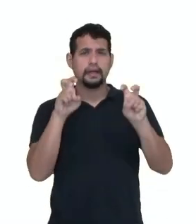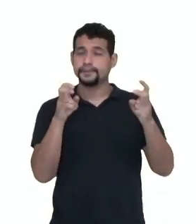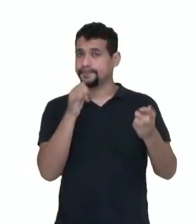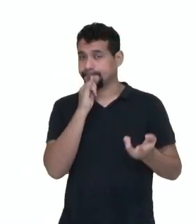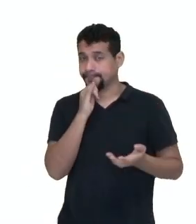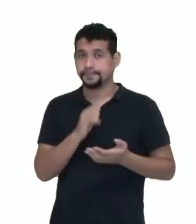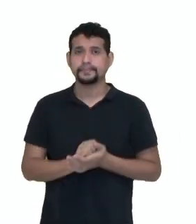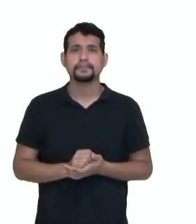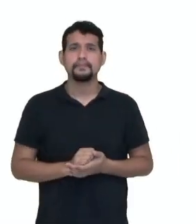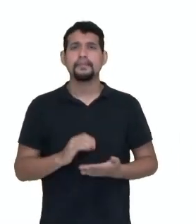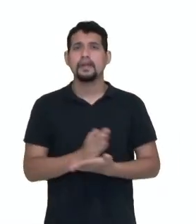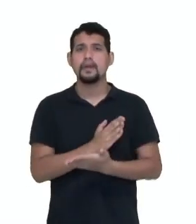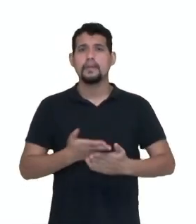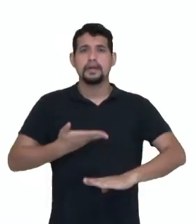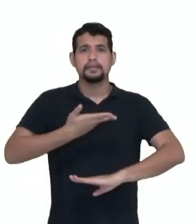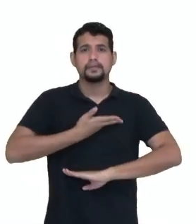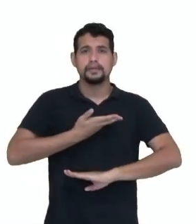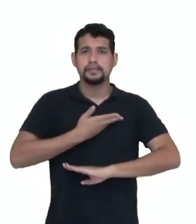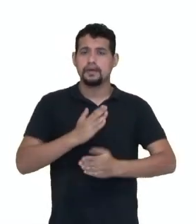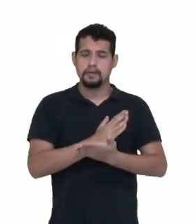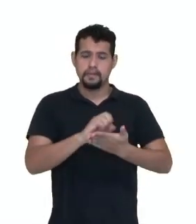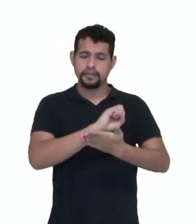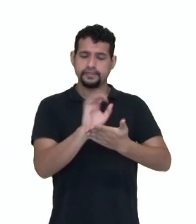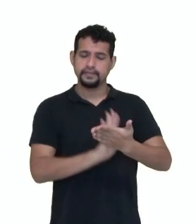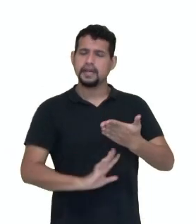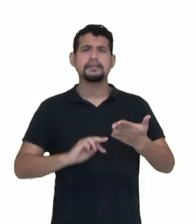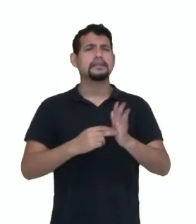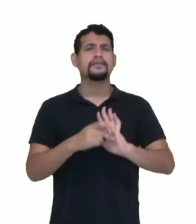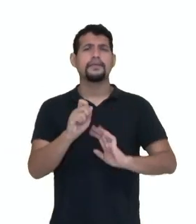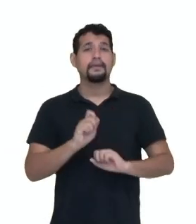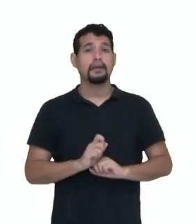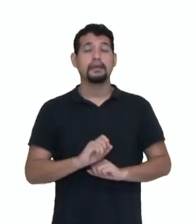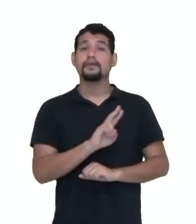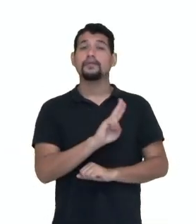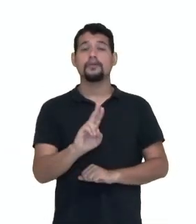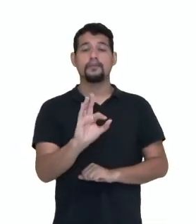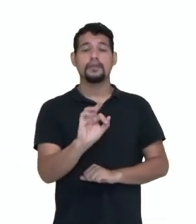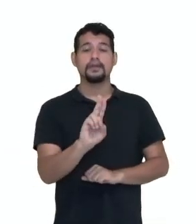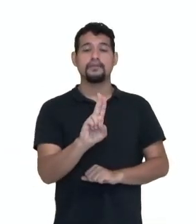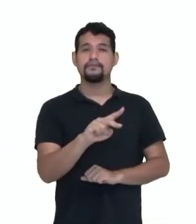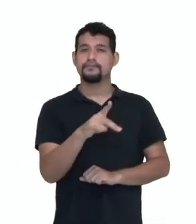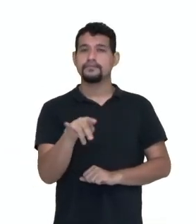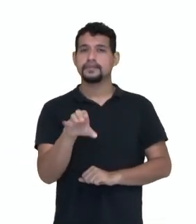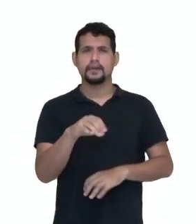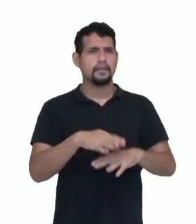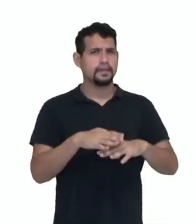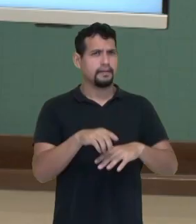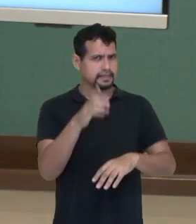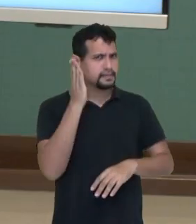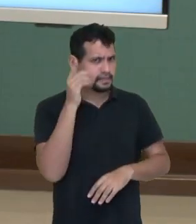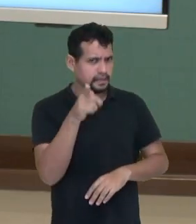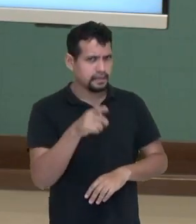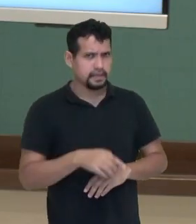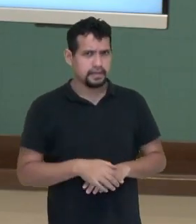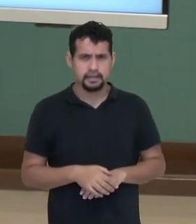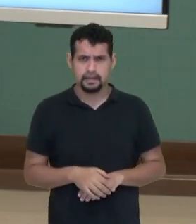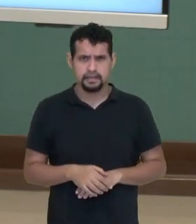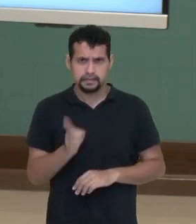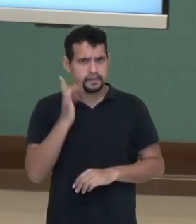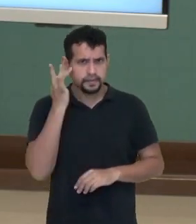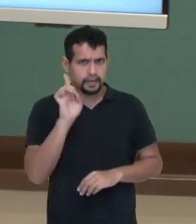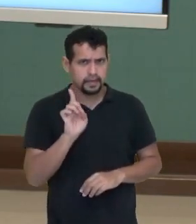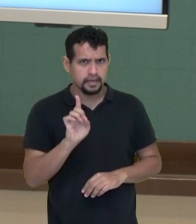ó. Situações problema podem ser traduzidas em funções matemáticas. Sabia disso? Pois se não